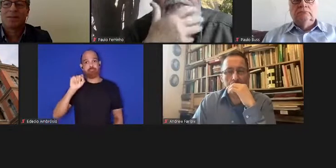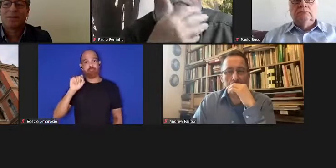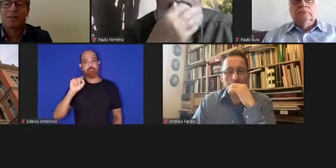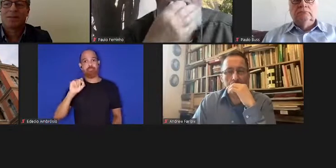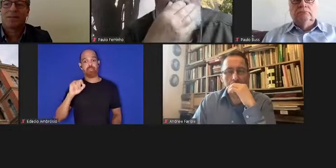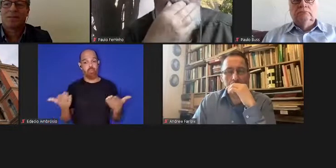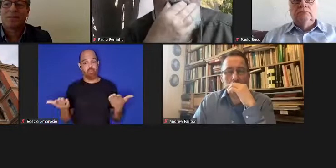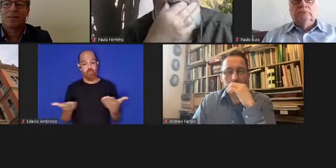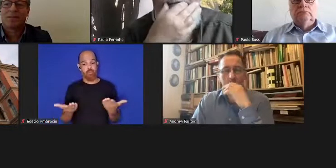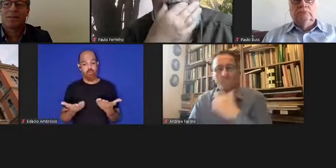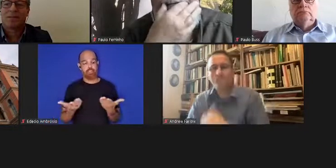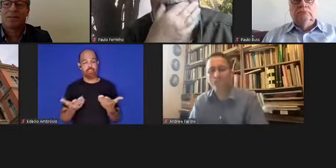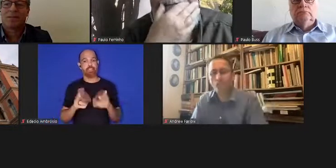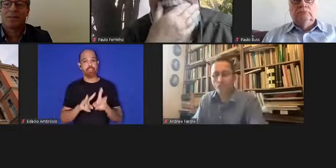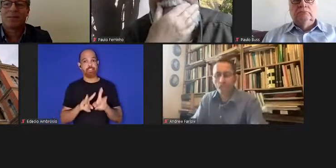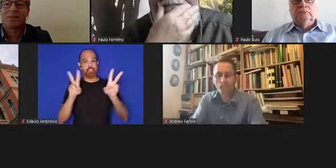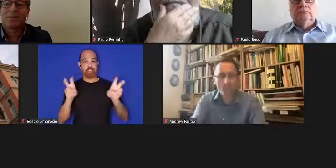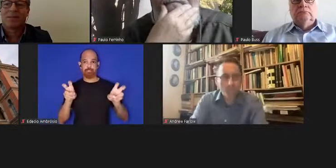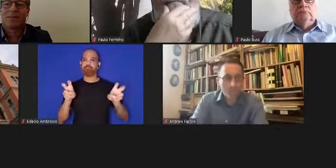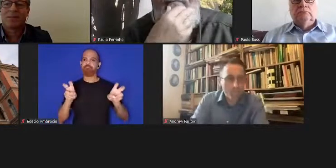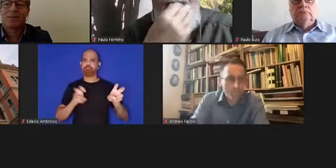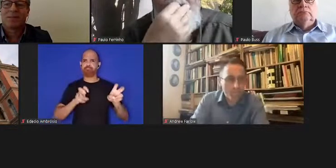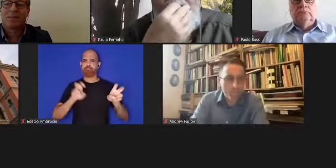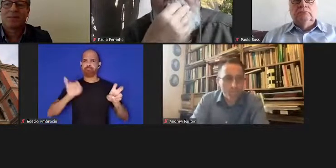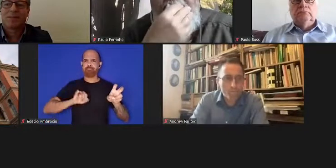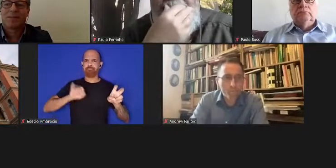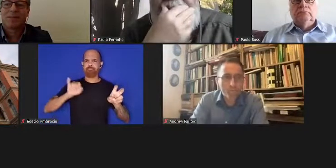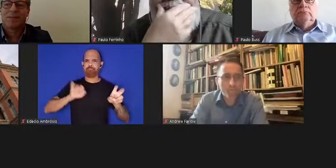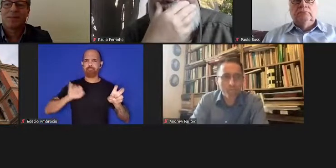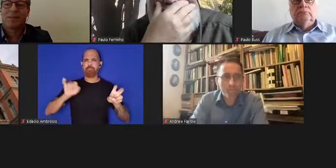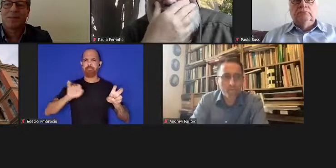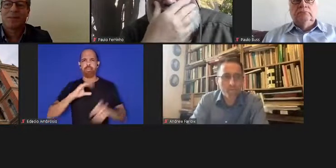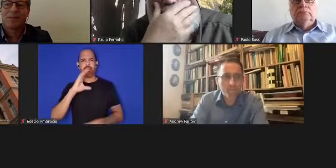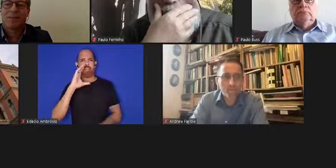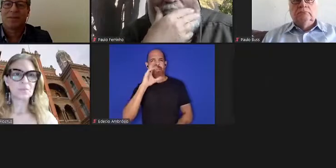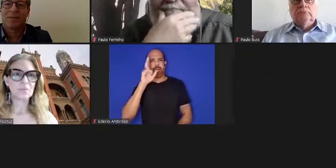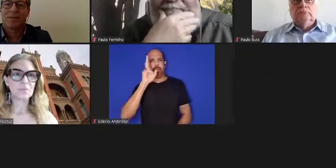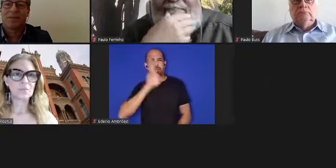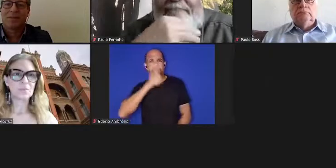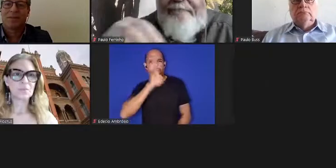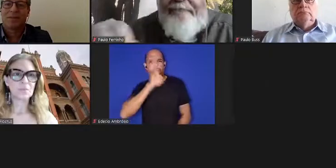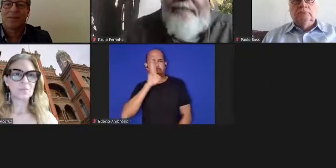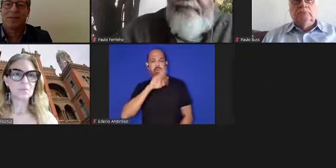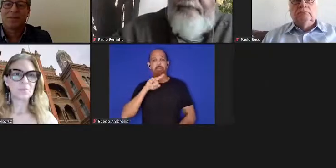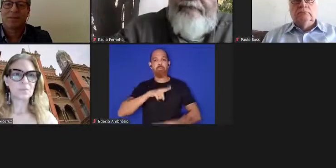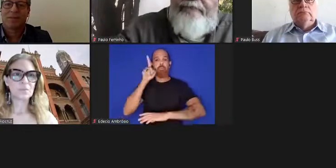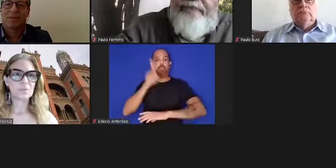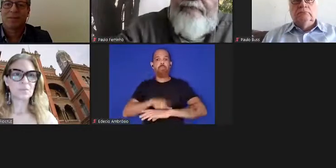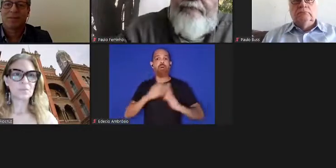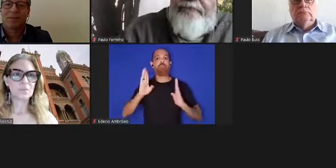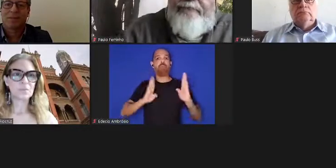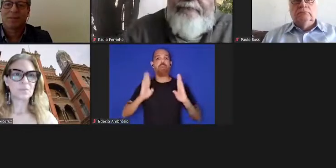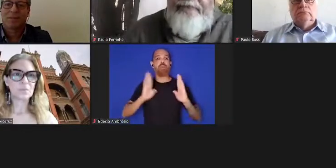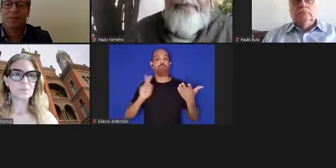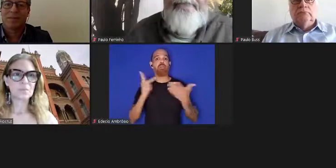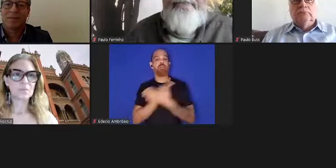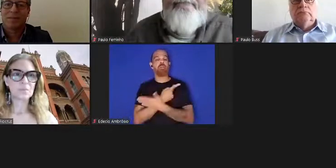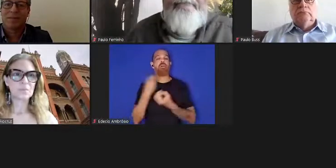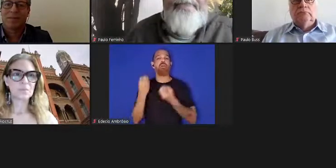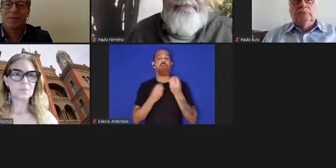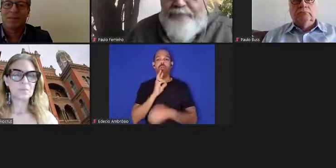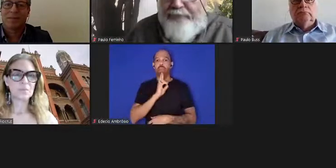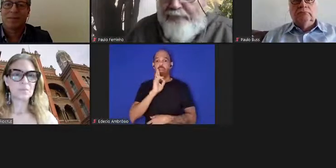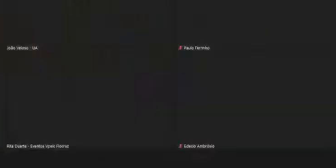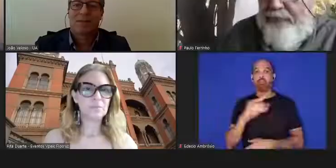lidar com este tema, que é absolutamente central, crucial hoje para o momento que atravessamos e para saber como vamos responder a ele,